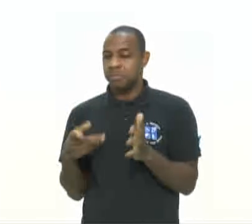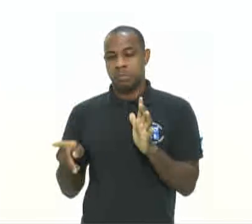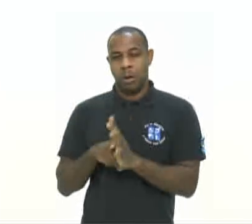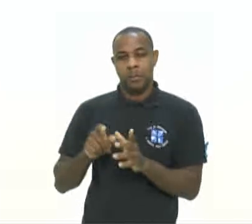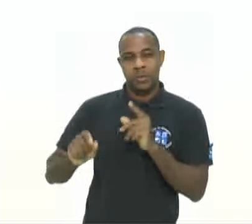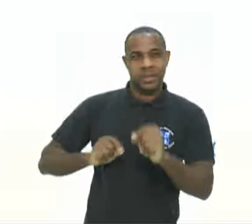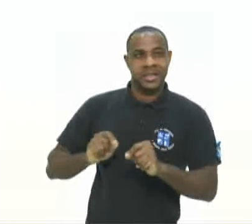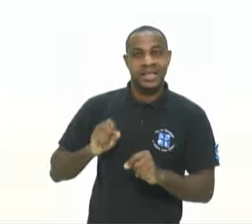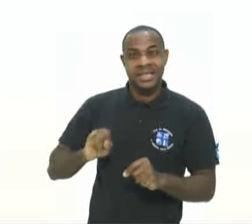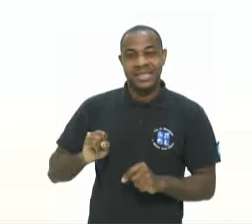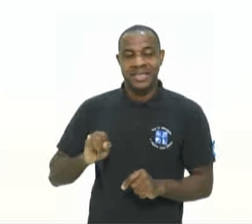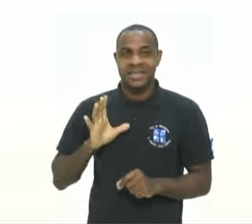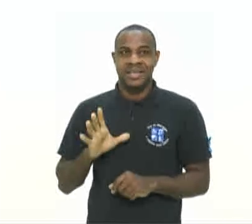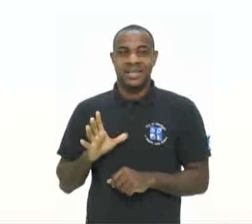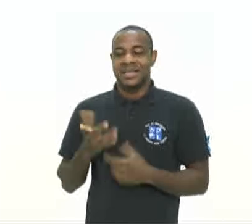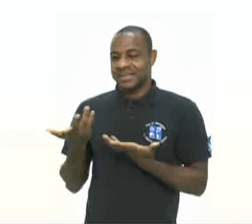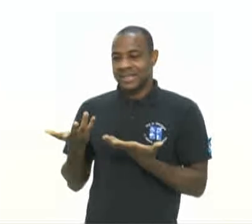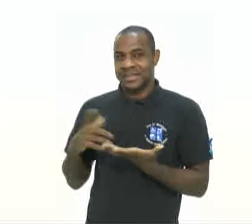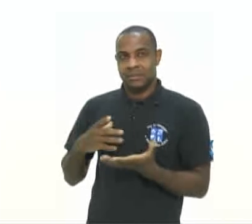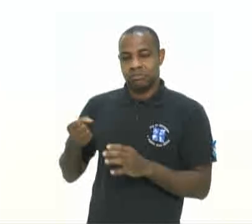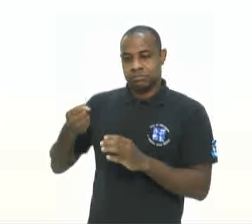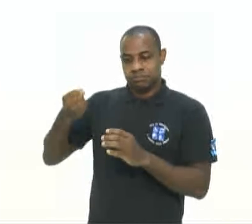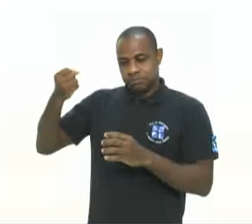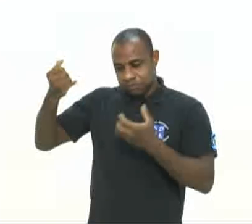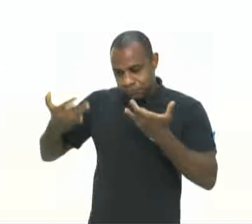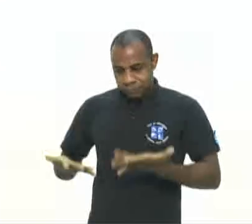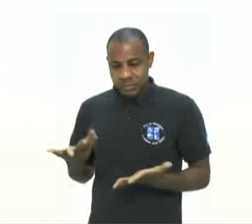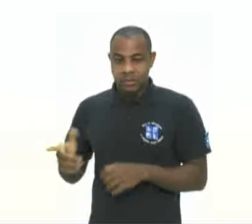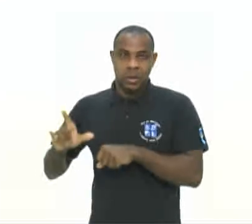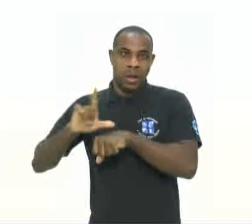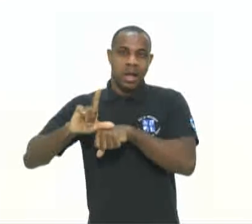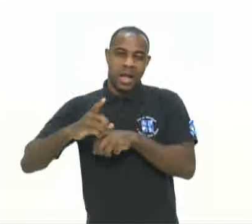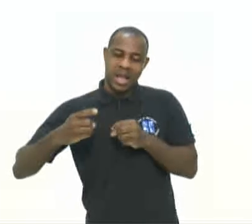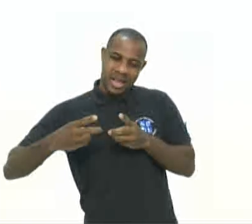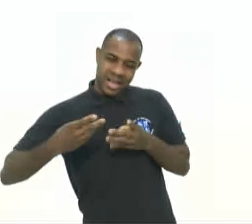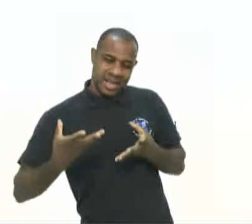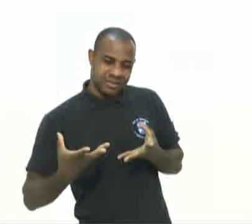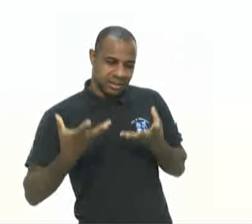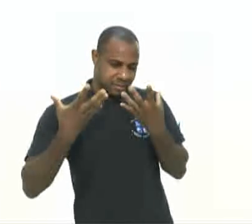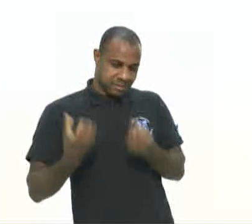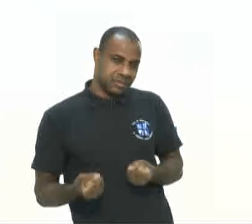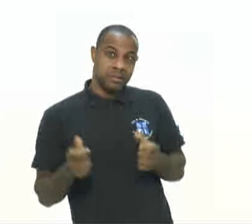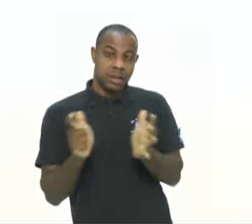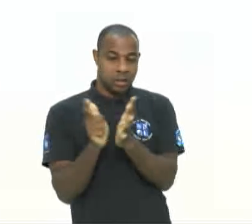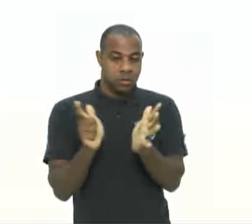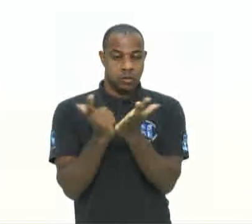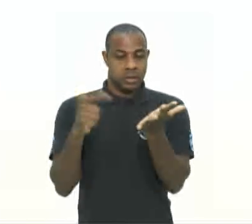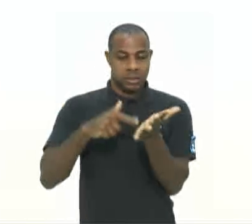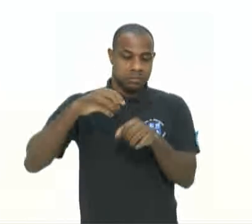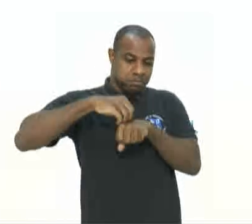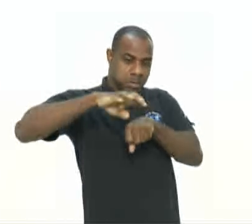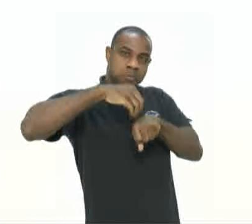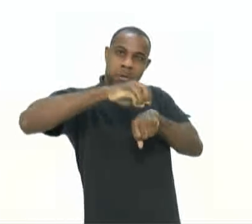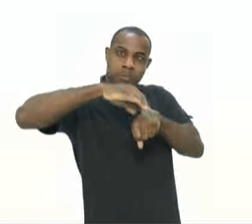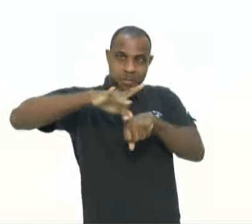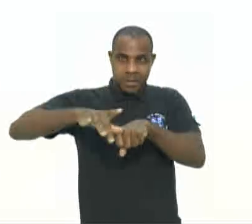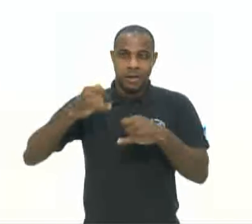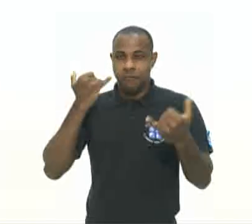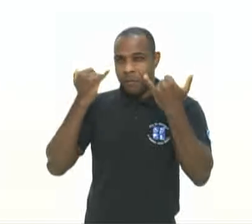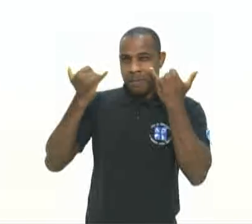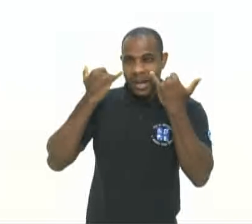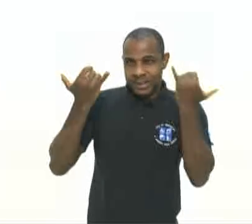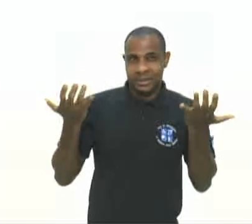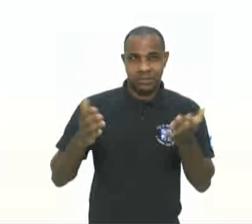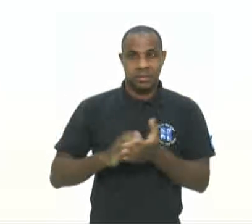apropriada quando se reconhece o caráter mercadológico assumido pelo jornalismo contemporâneo. A